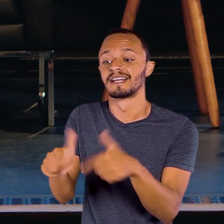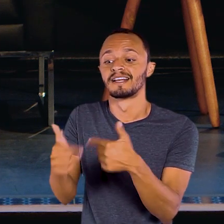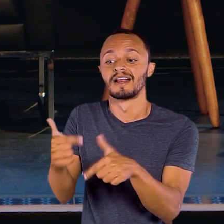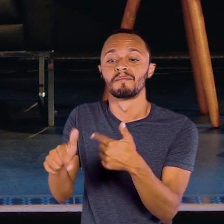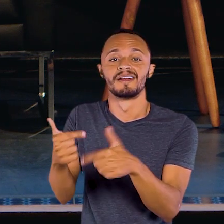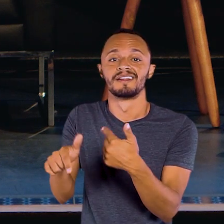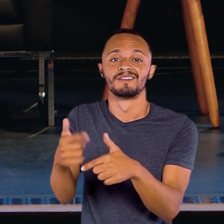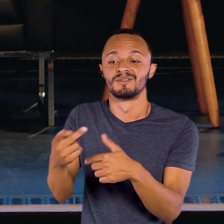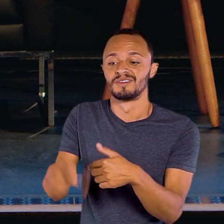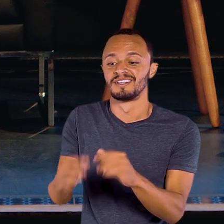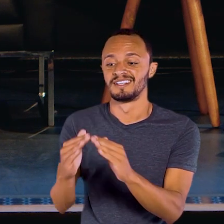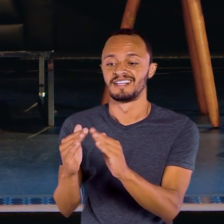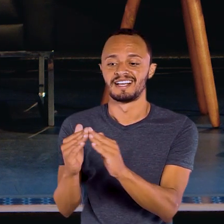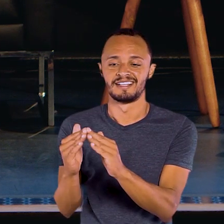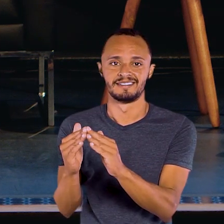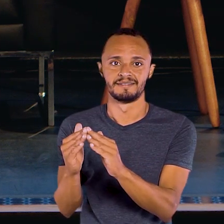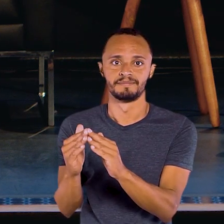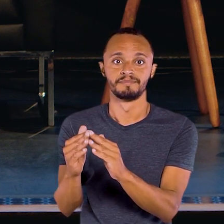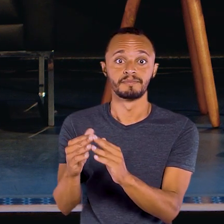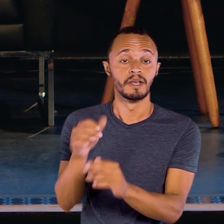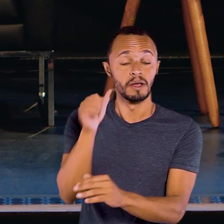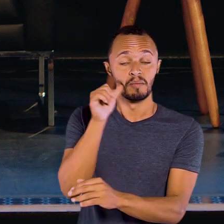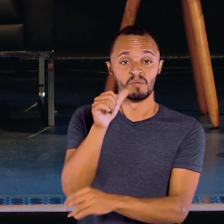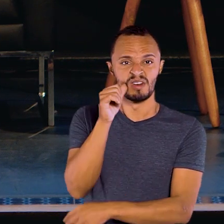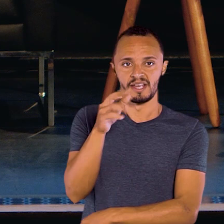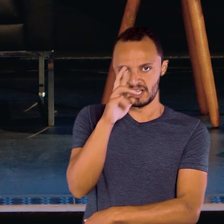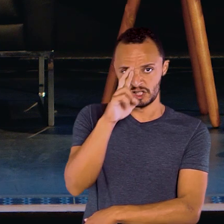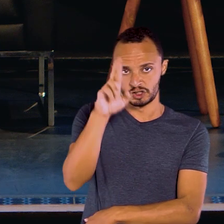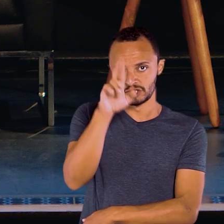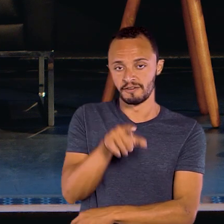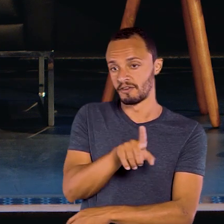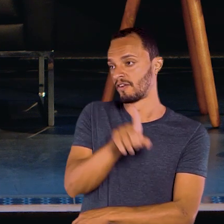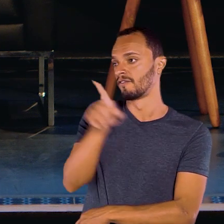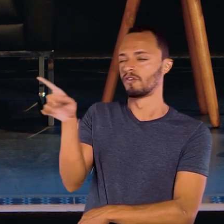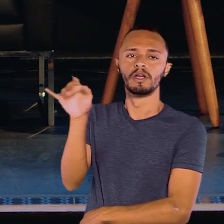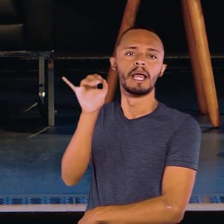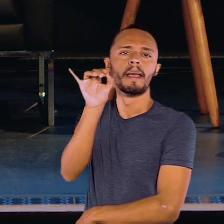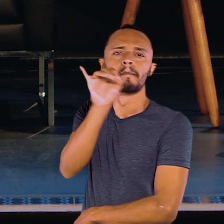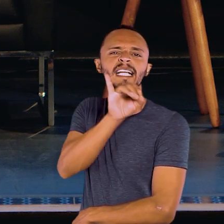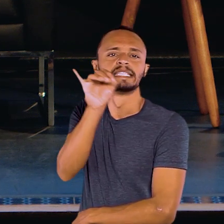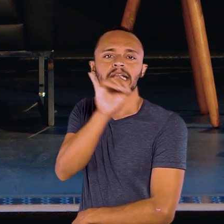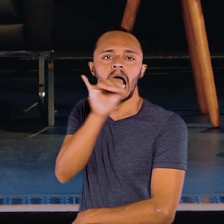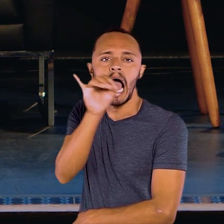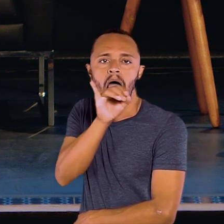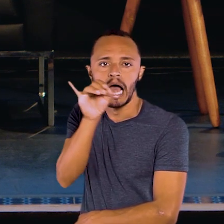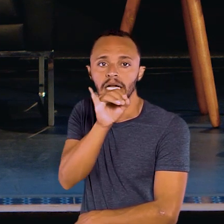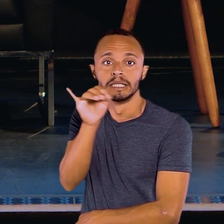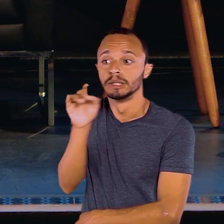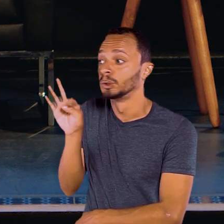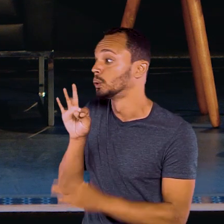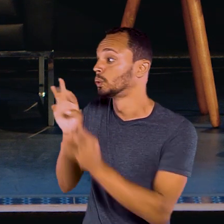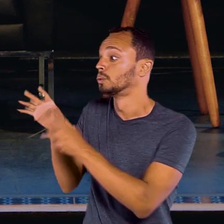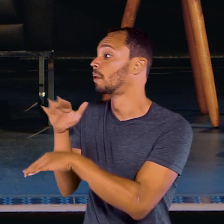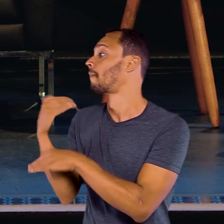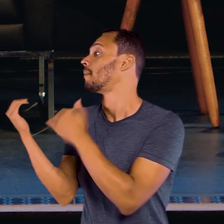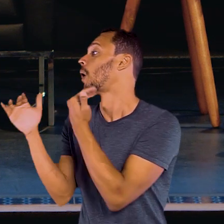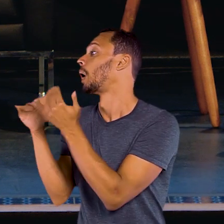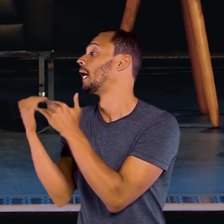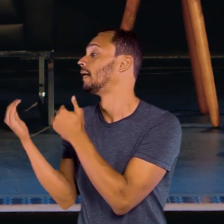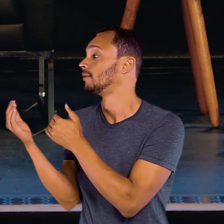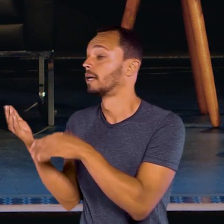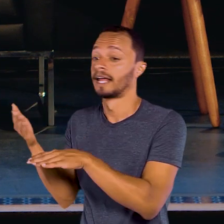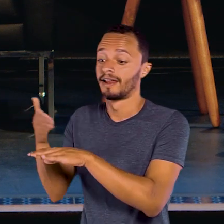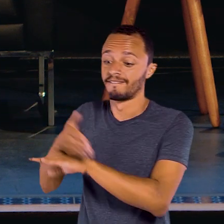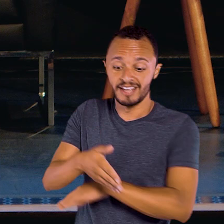a patroa foi no auge daquela coisa da Itália, né? Na Itália estava todo mundo morrendo, a mulher chegou da Itália. Enfim,